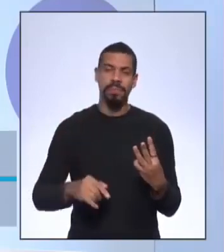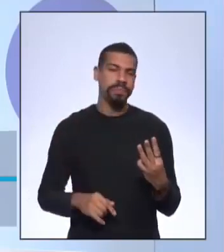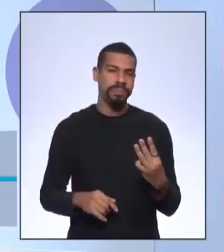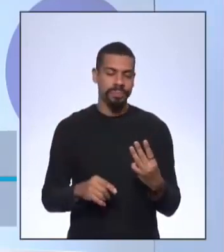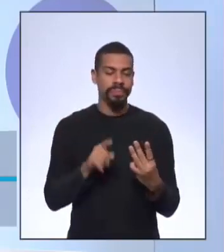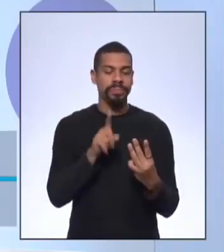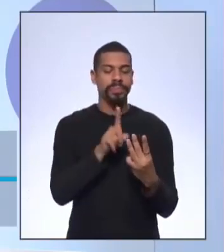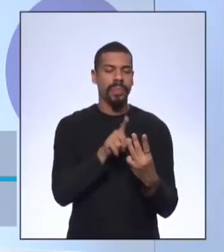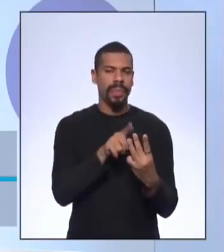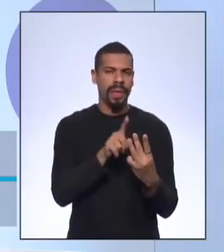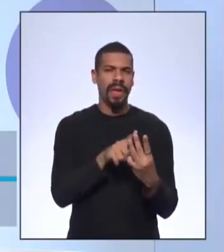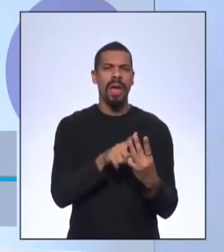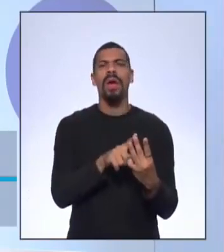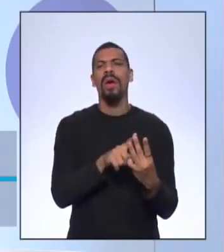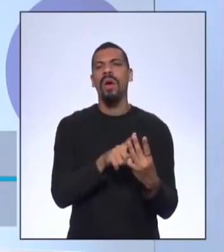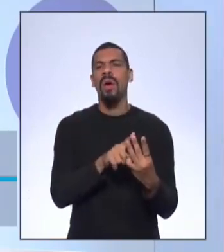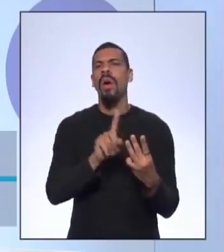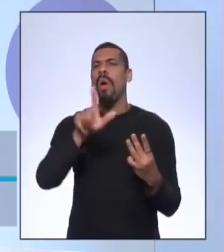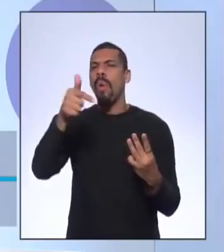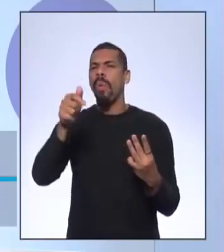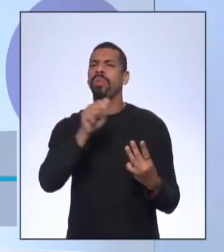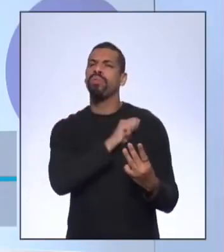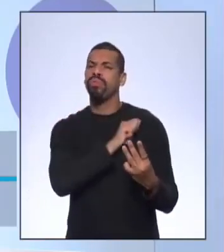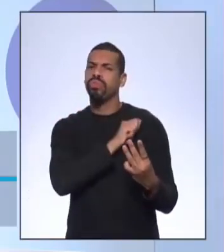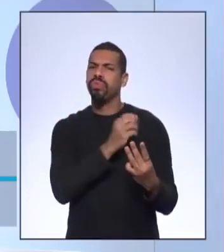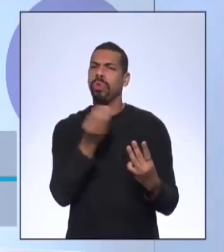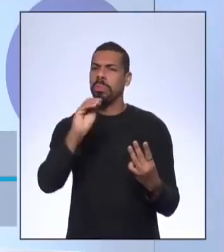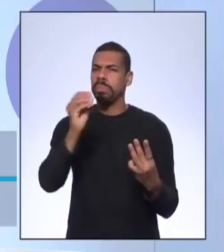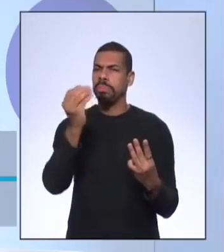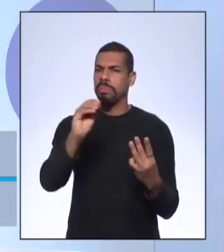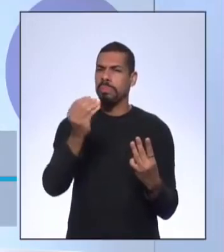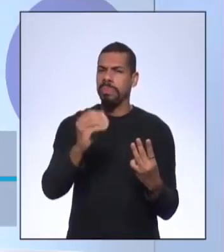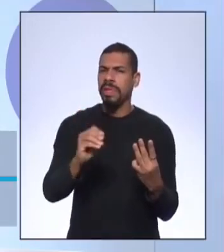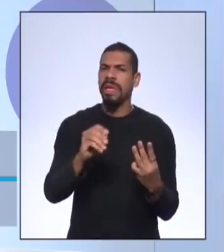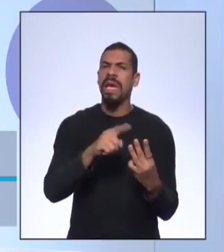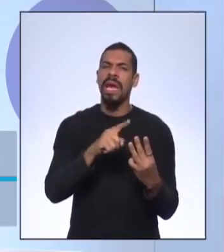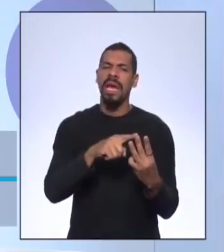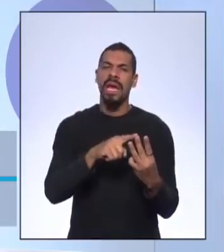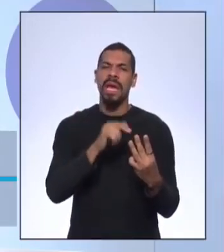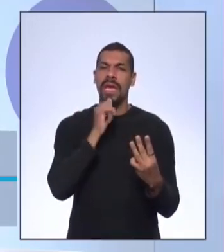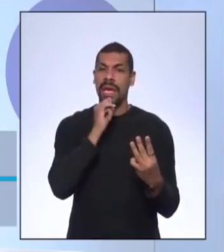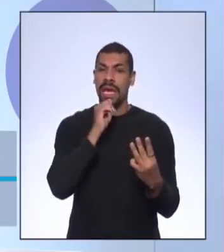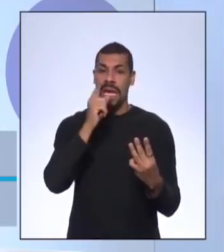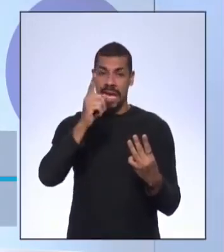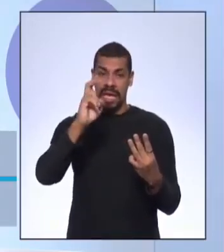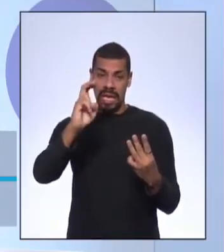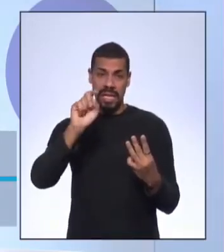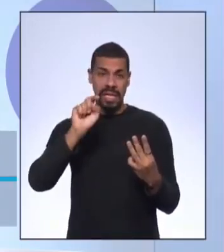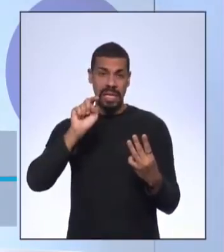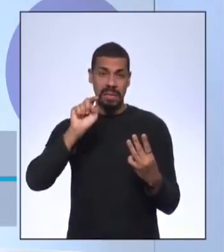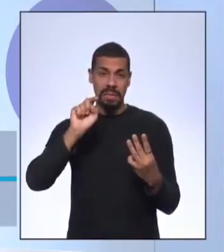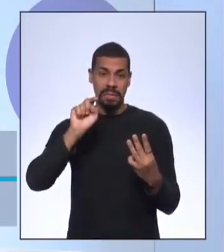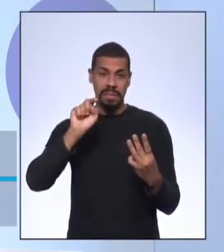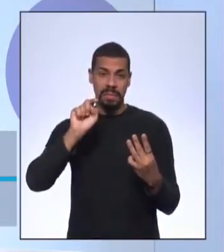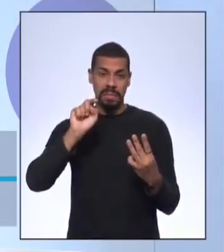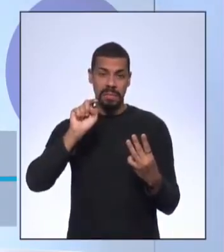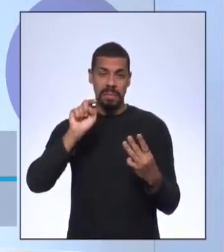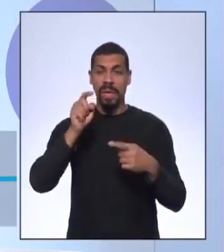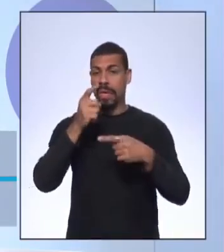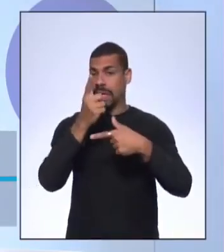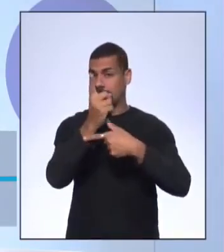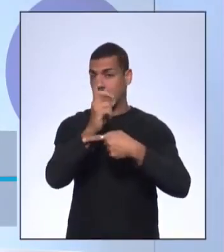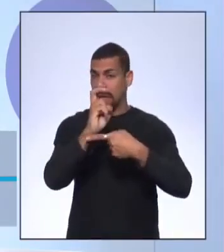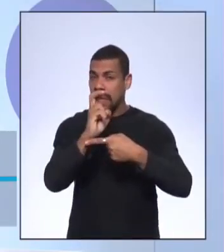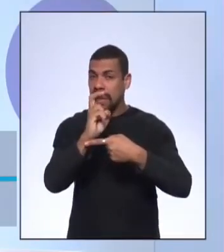O Nicola, o Henrique, o José Luiz e o Derek escreveram 15 sobre